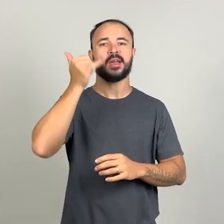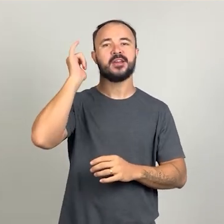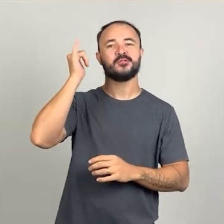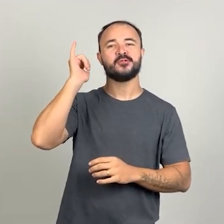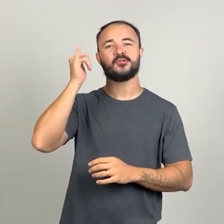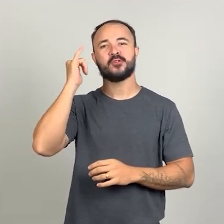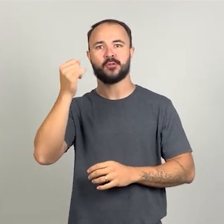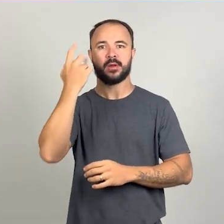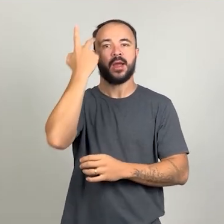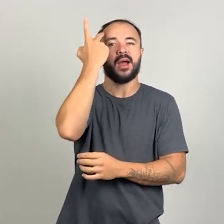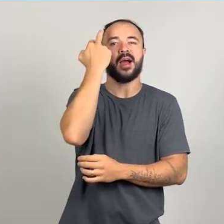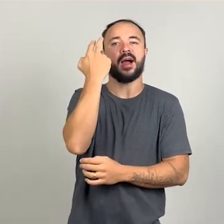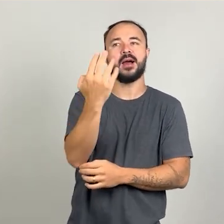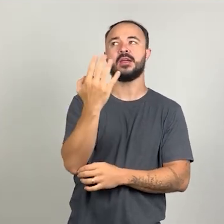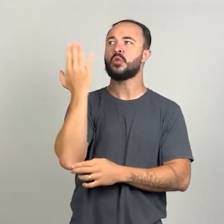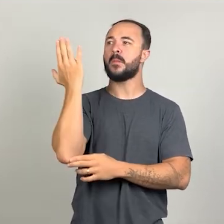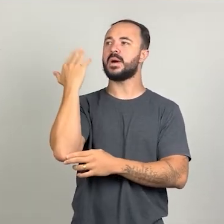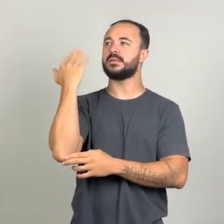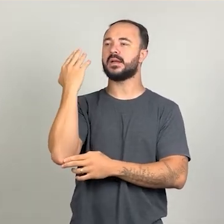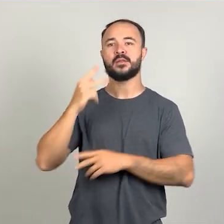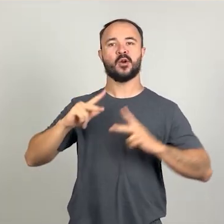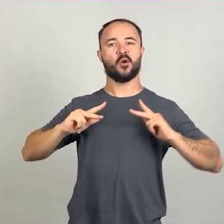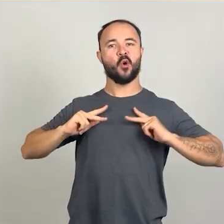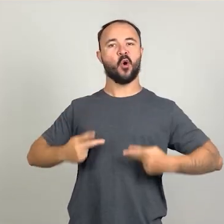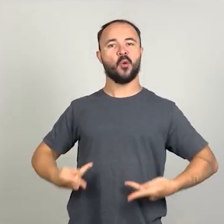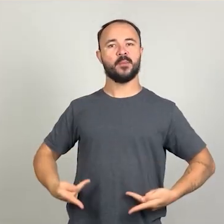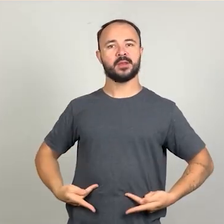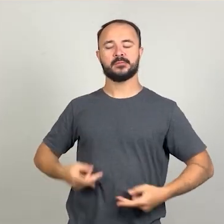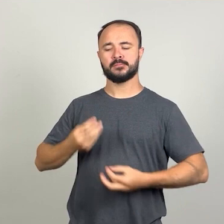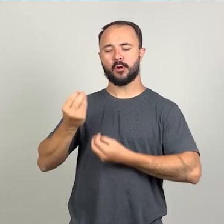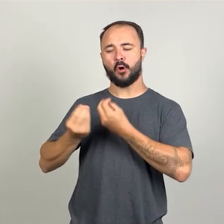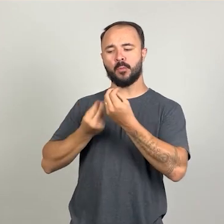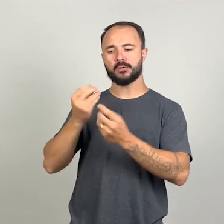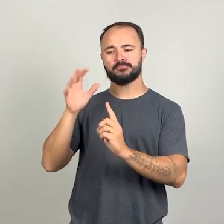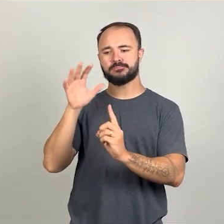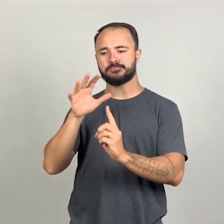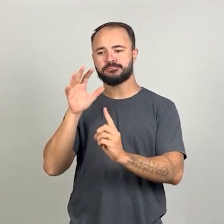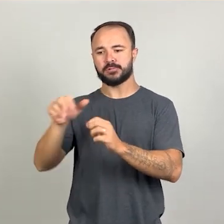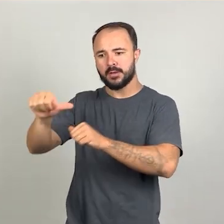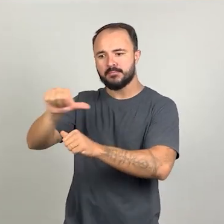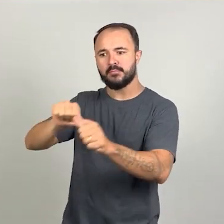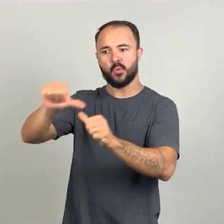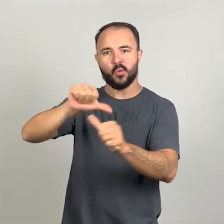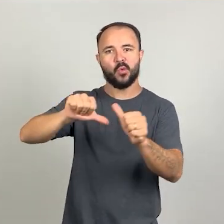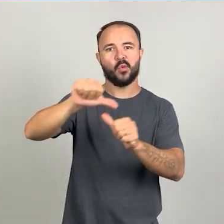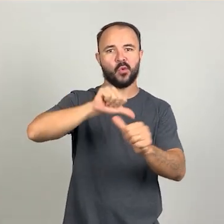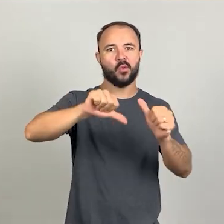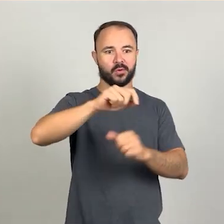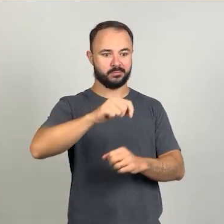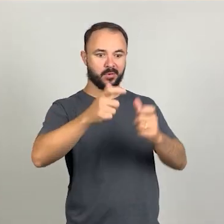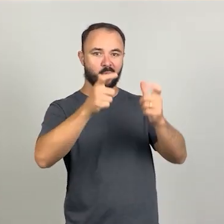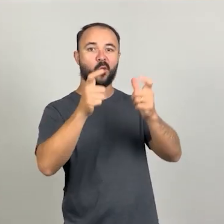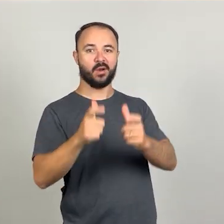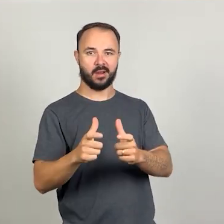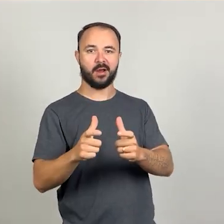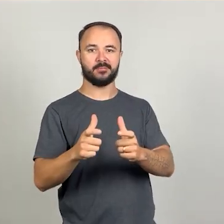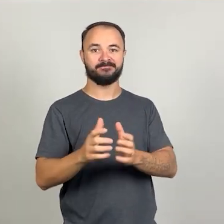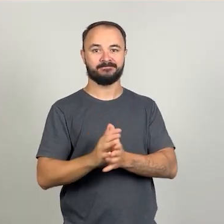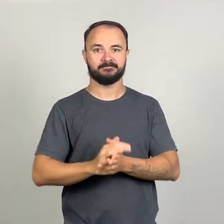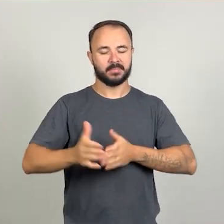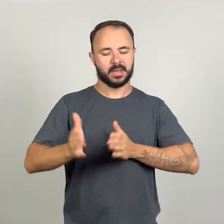da ação do ser humano no tempo e no espaço, com base na identificação de mudanças e permanências ao longo do